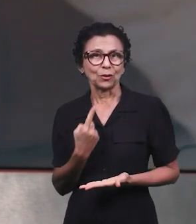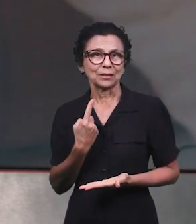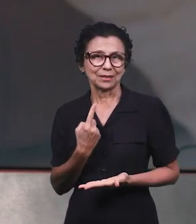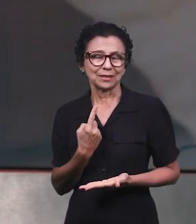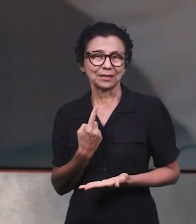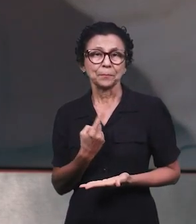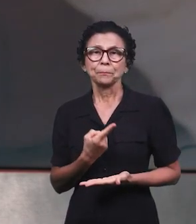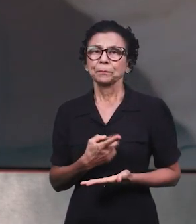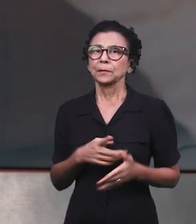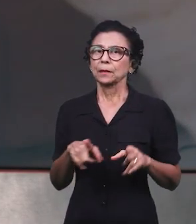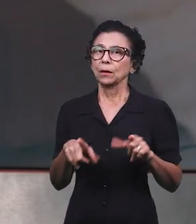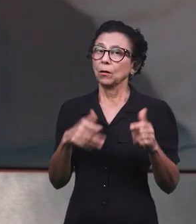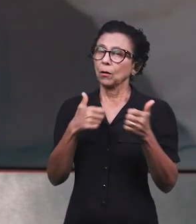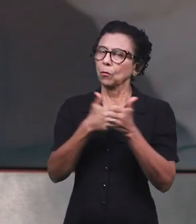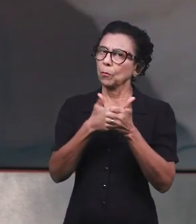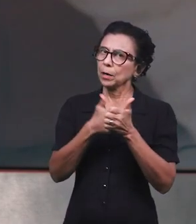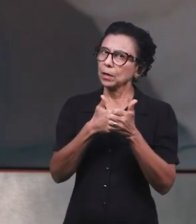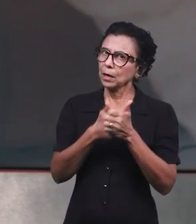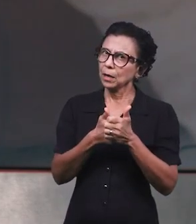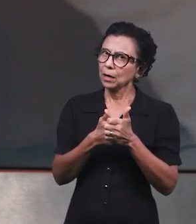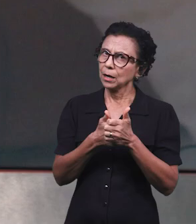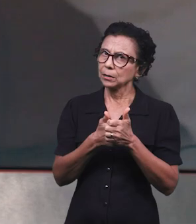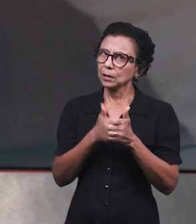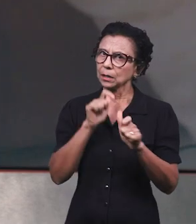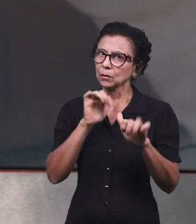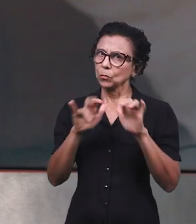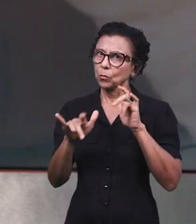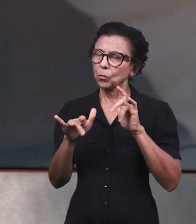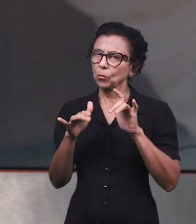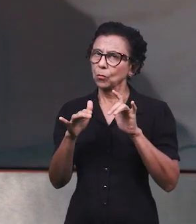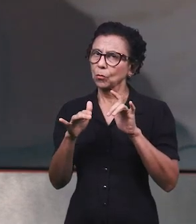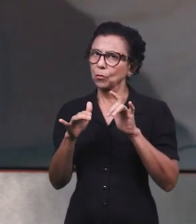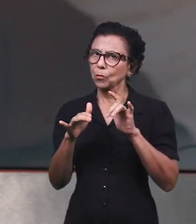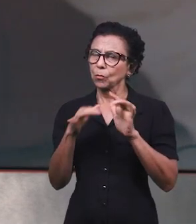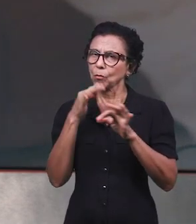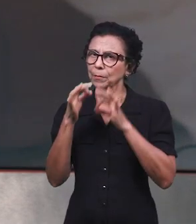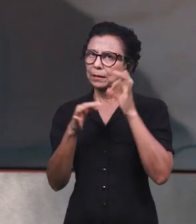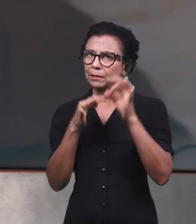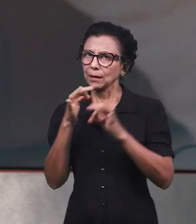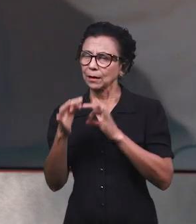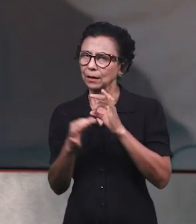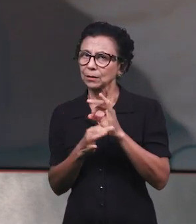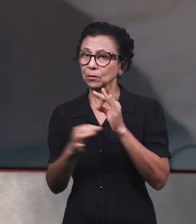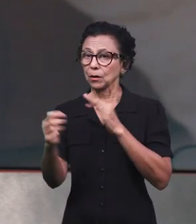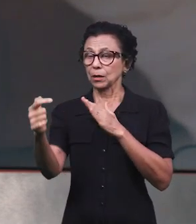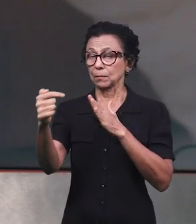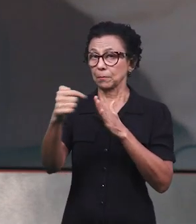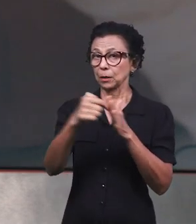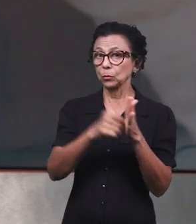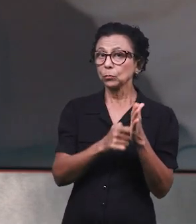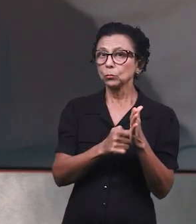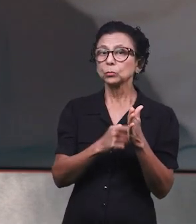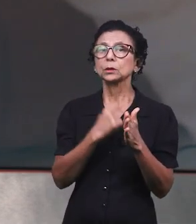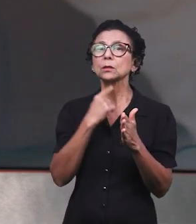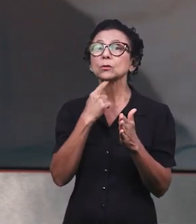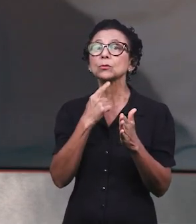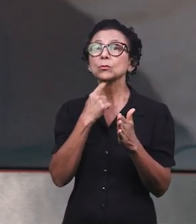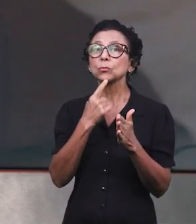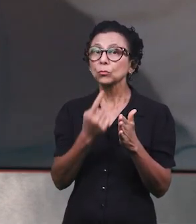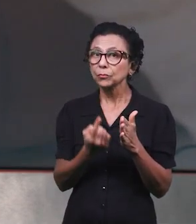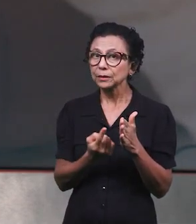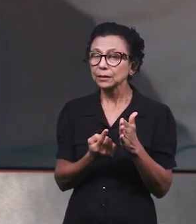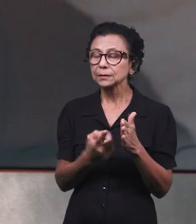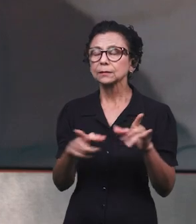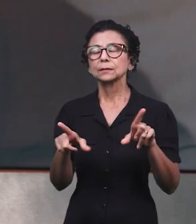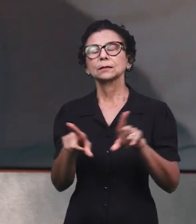estamos aí acompanhando os comentários, as perguntas que vocês nos enviam, as dúvidas de vocês. Isso,